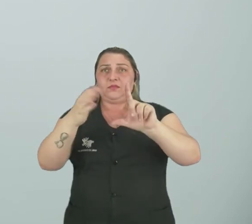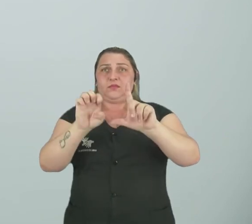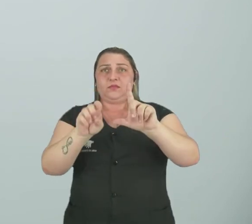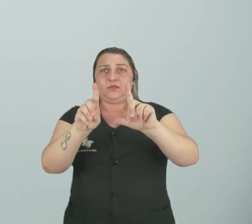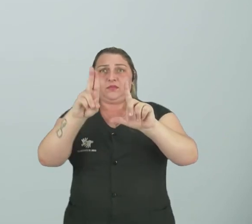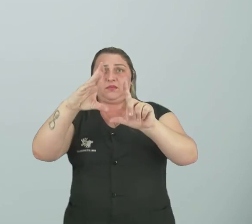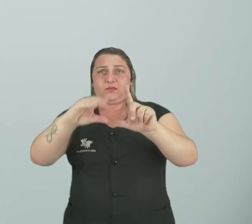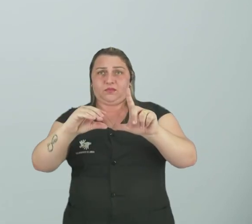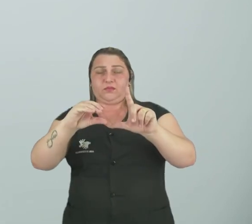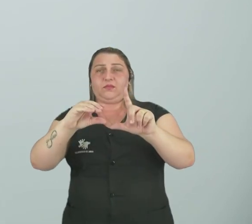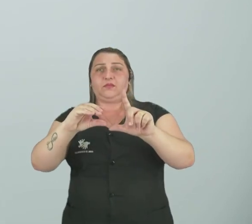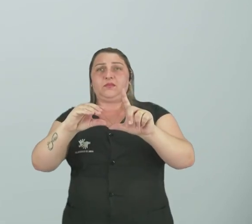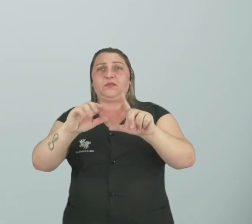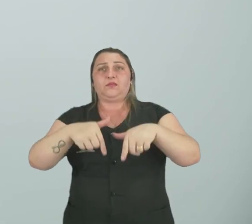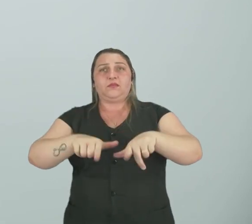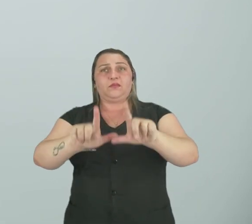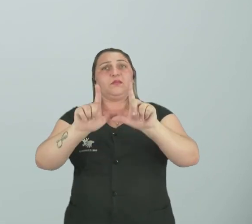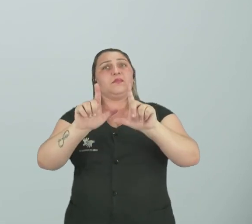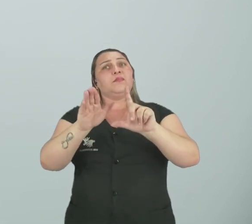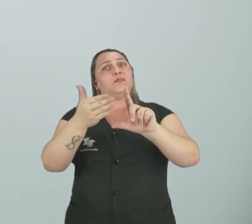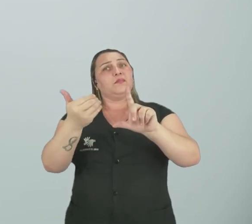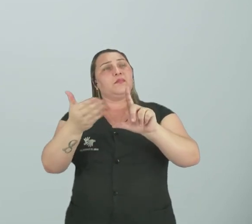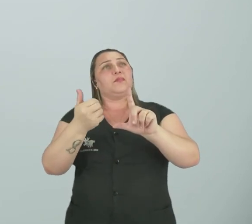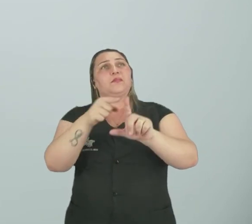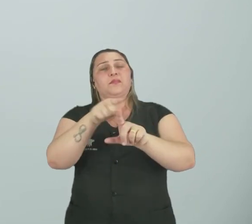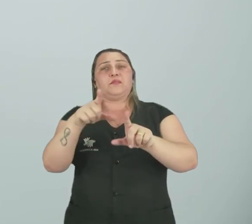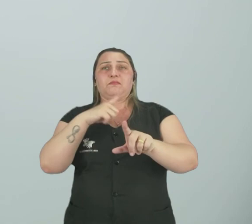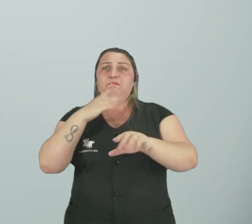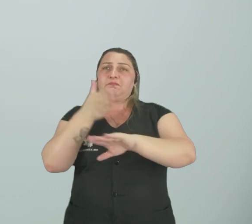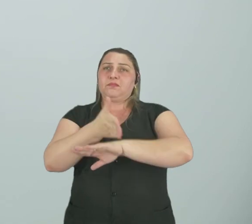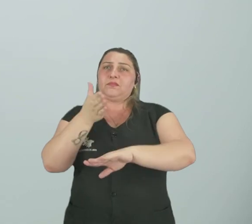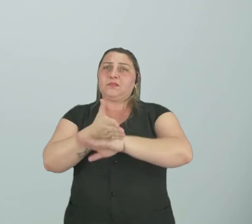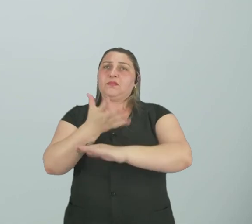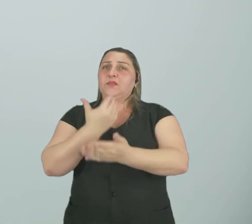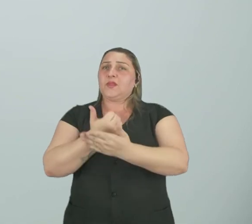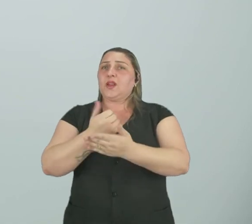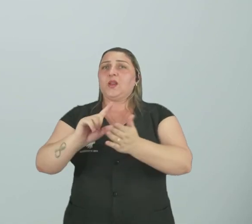plataforma Eduque, para vocês terem acesso a todo